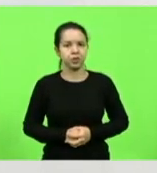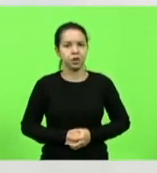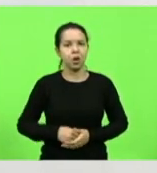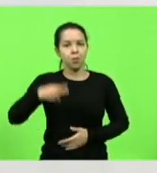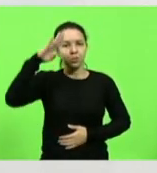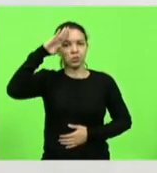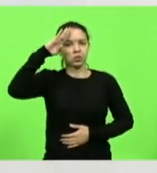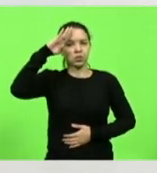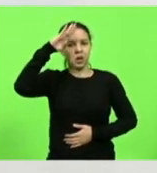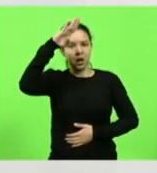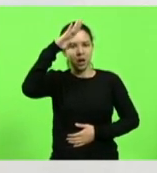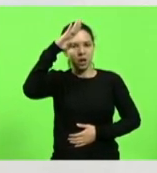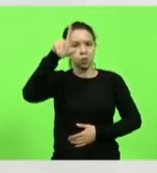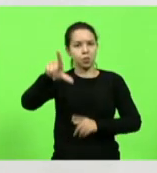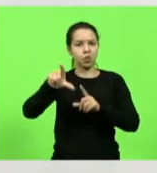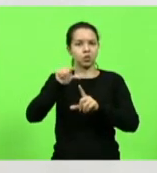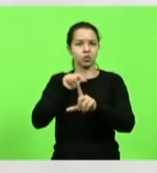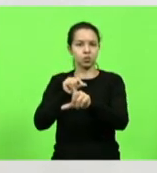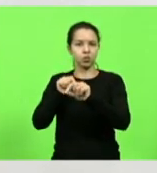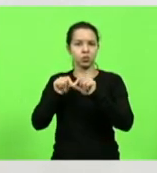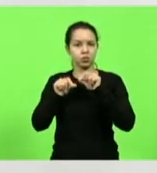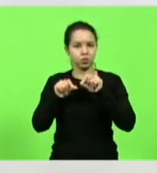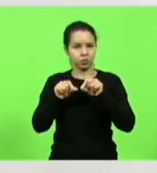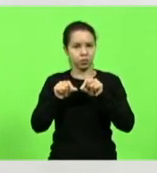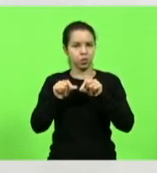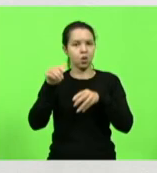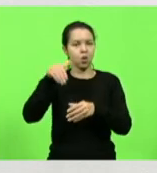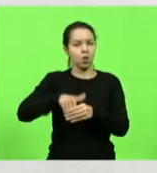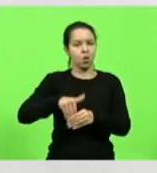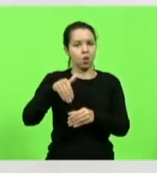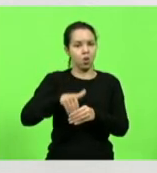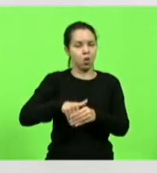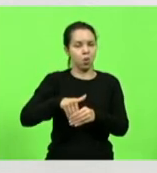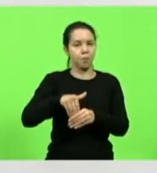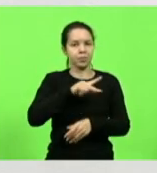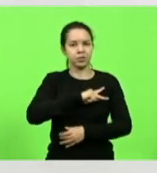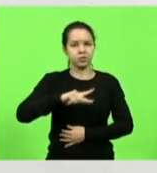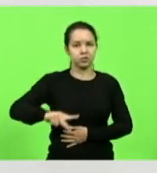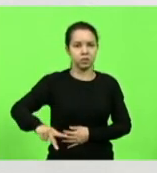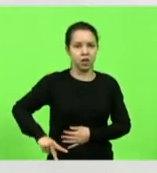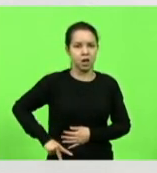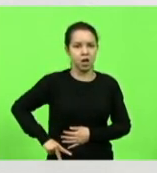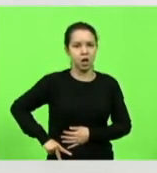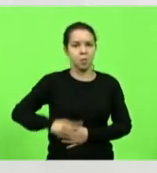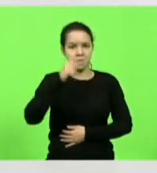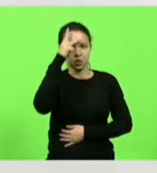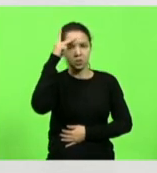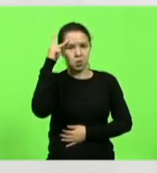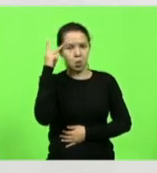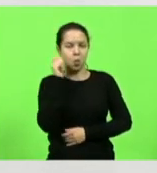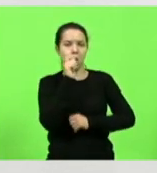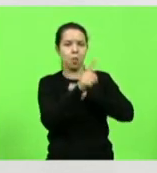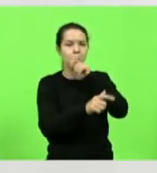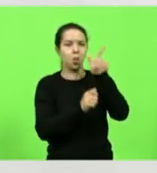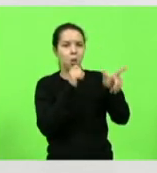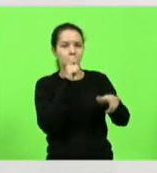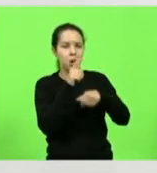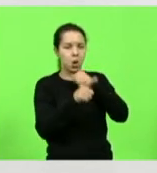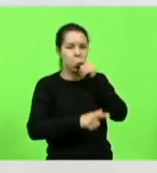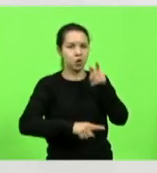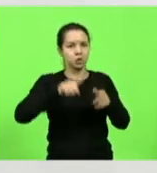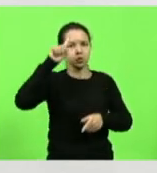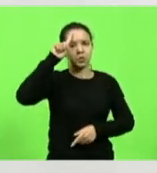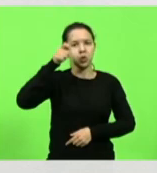presidente abaixo de milhões de rotulações. Ditador, machista, estuprador,